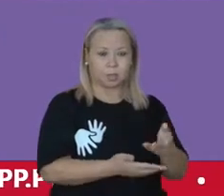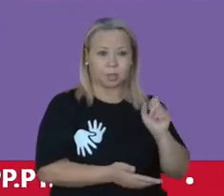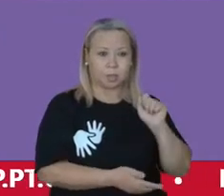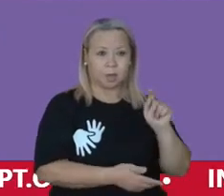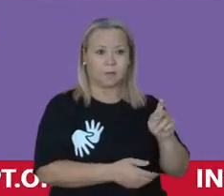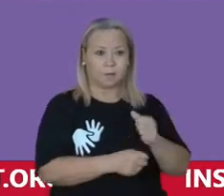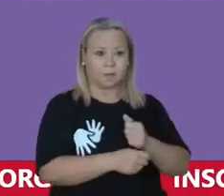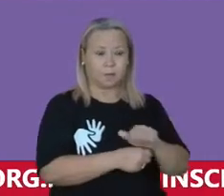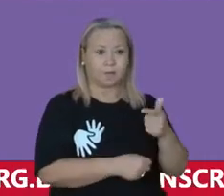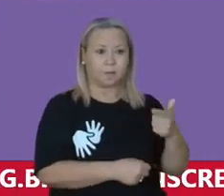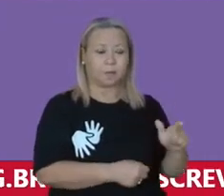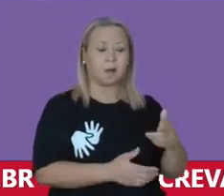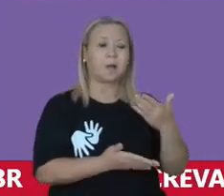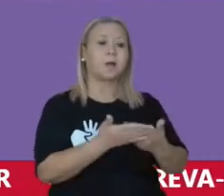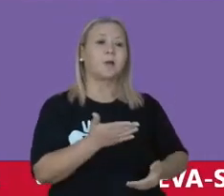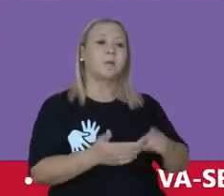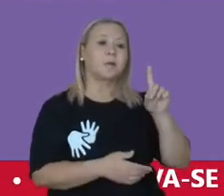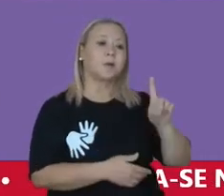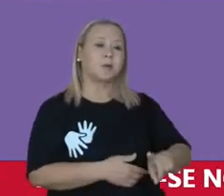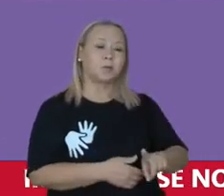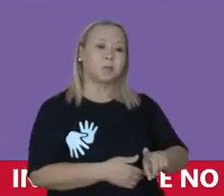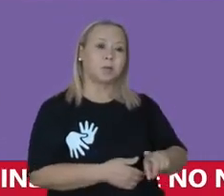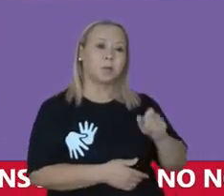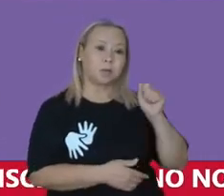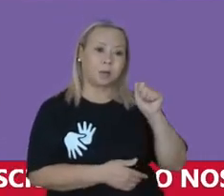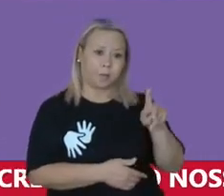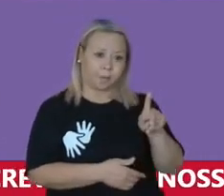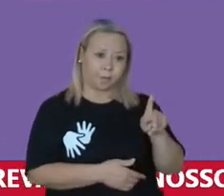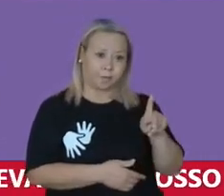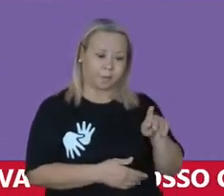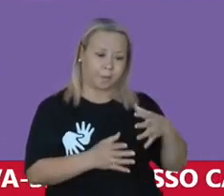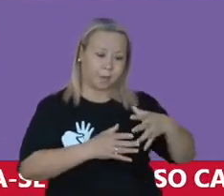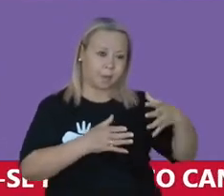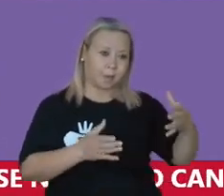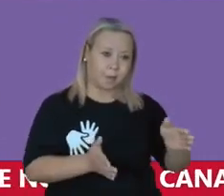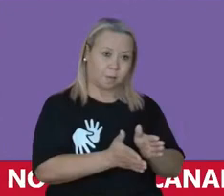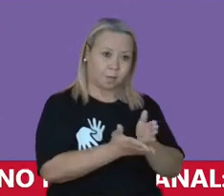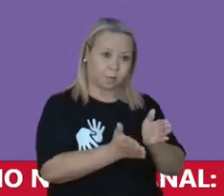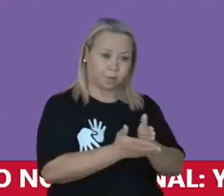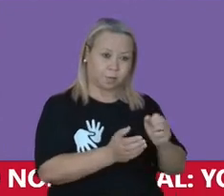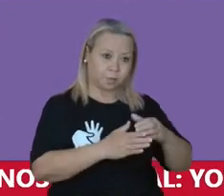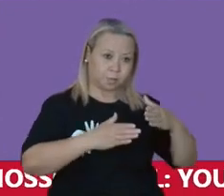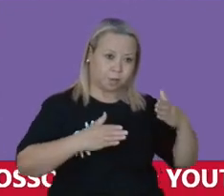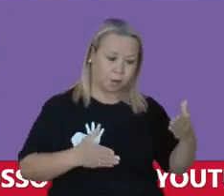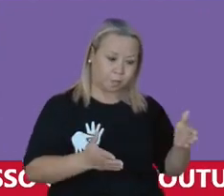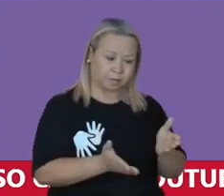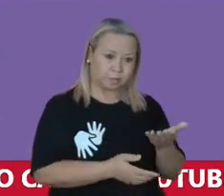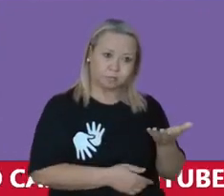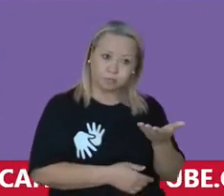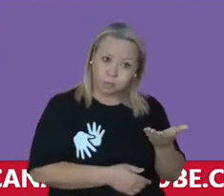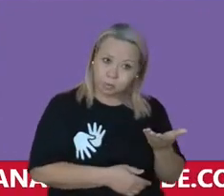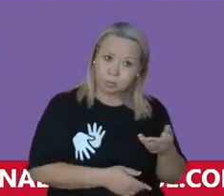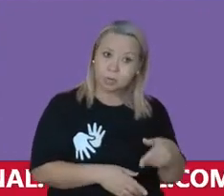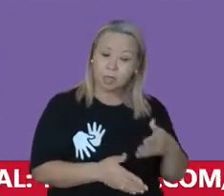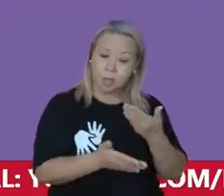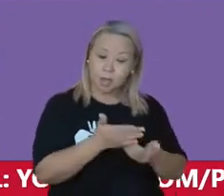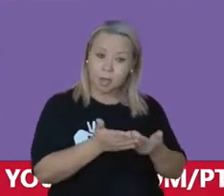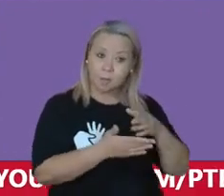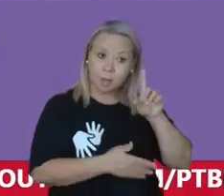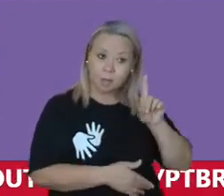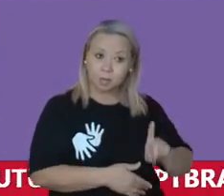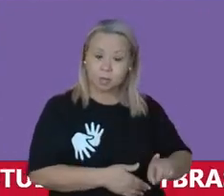estão perdendo um direito previdenciário. Então, é aumento de pobreza, é aumento de miséria e é perda de um